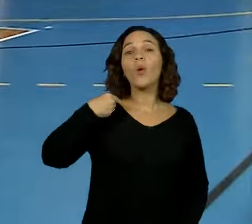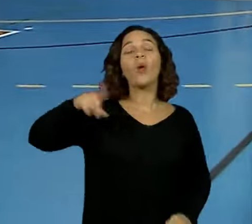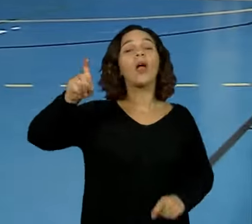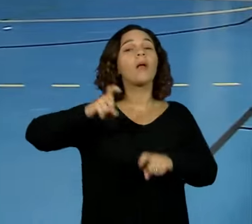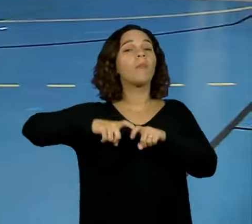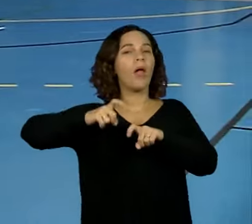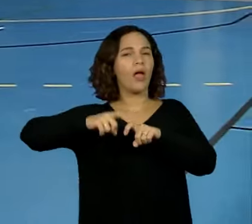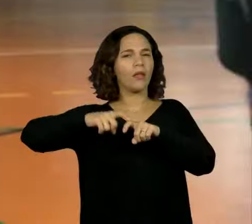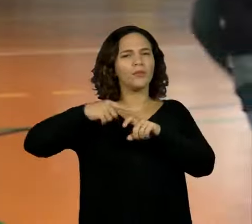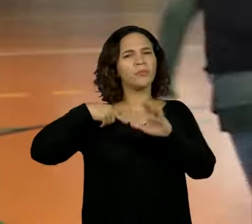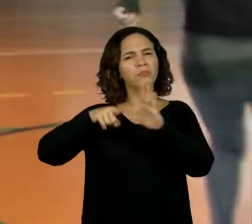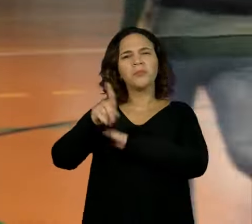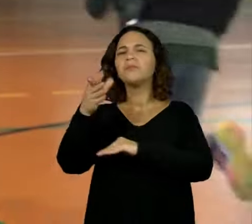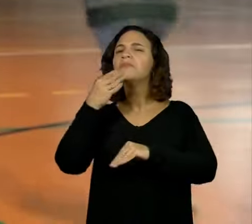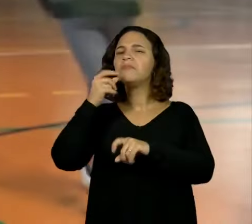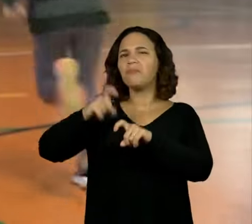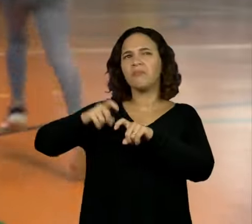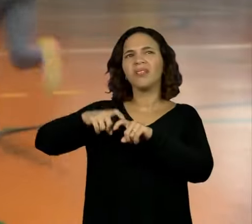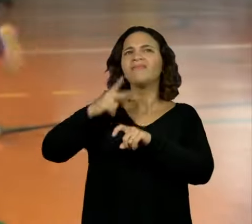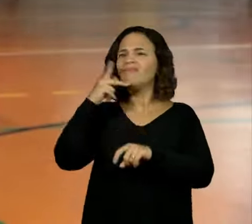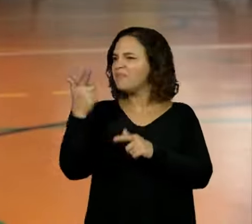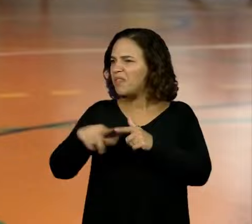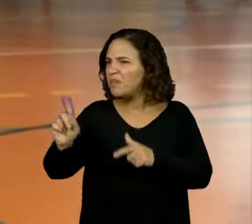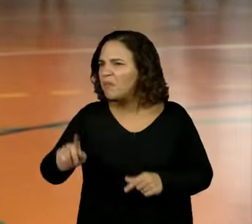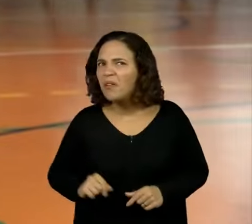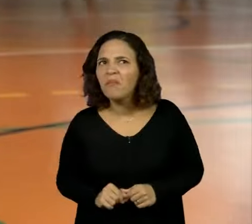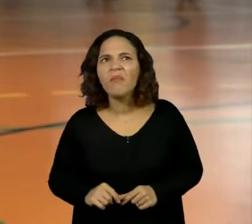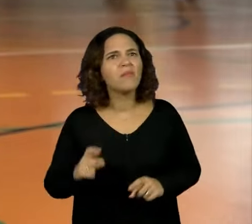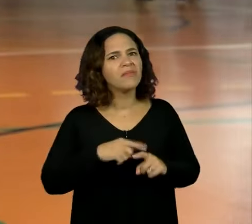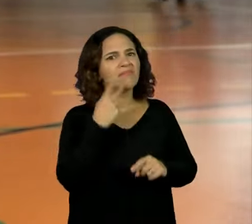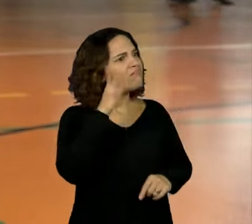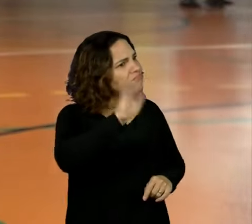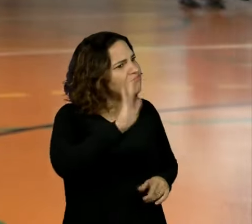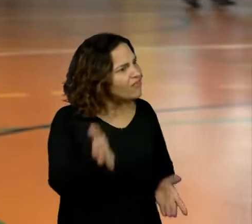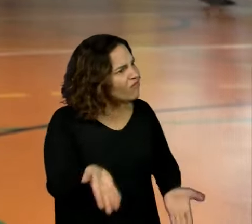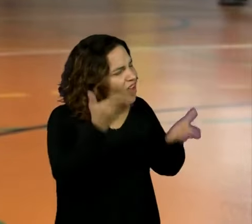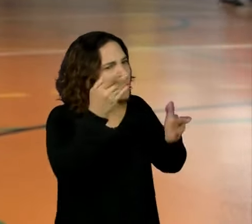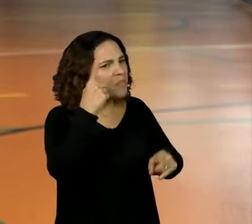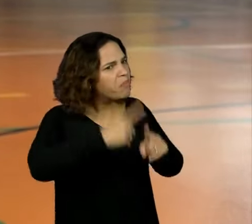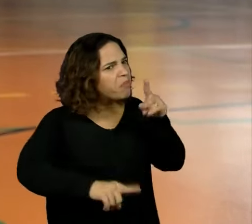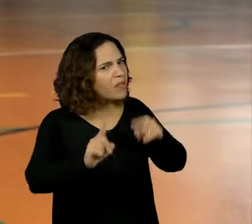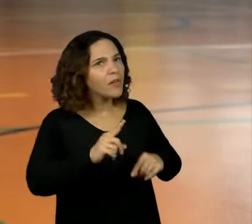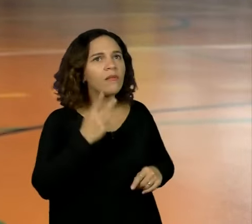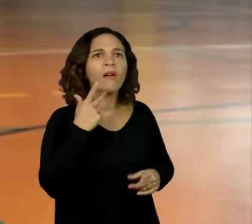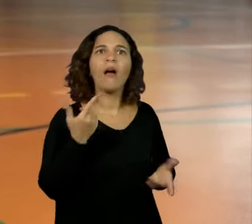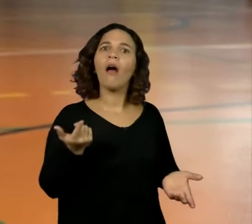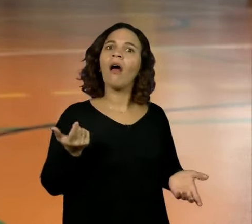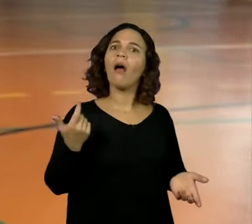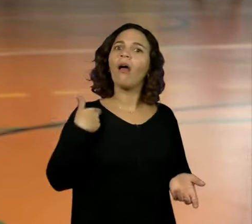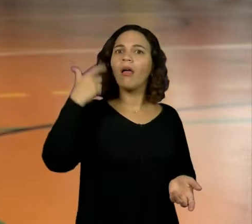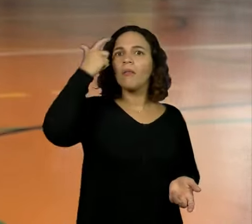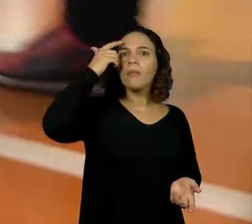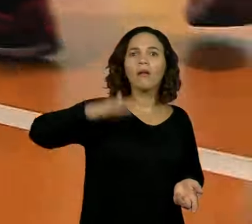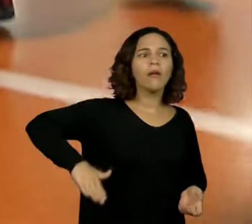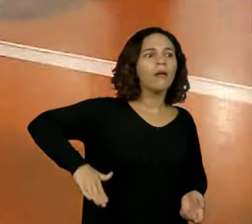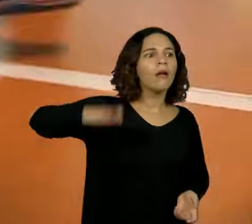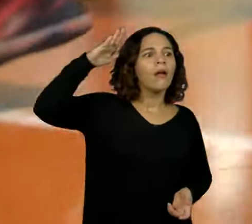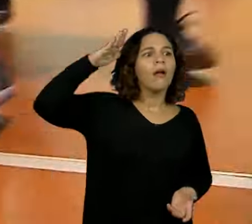médica, e eu perguntei pro doutor, né, se não ia ter problema, e ele falou para mim que não, que isso não era proibido. Aí eu falei, nossa, mas eu sempre cresci com